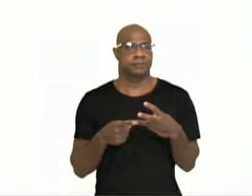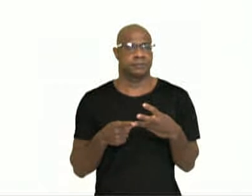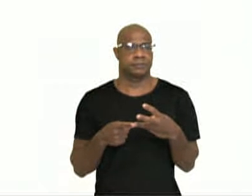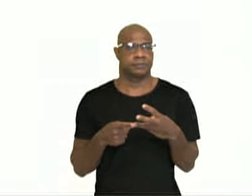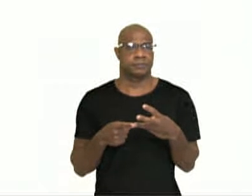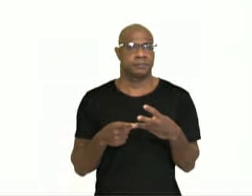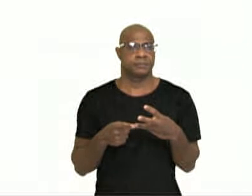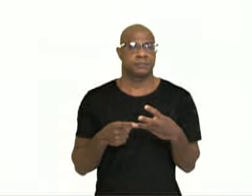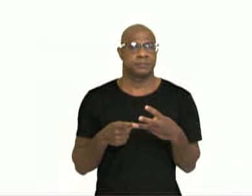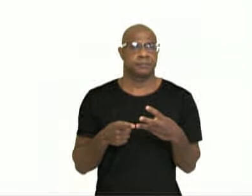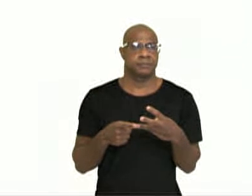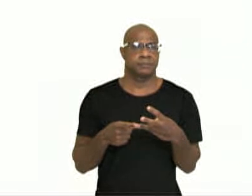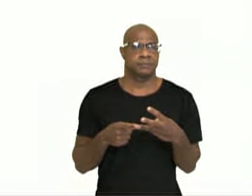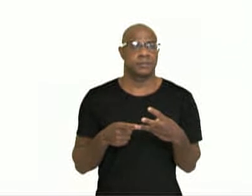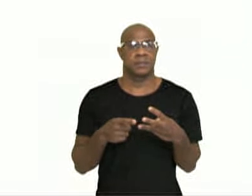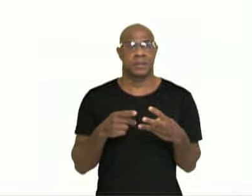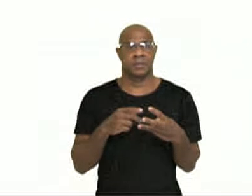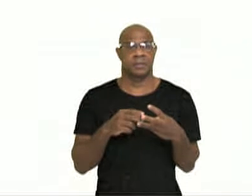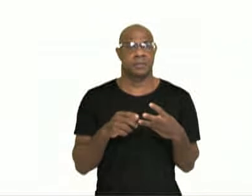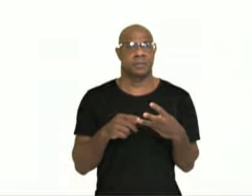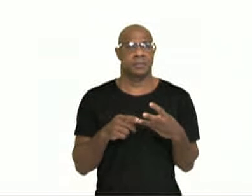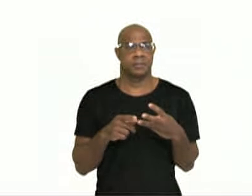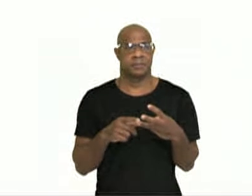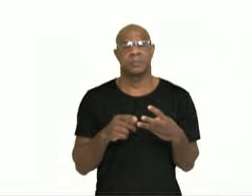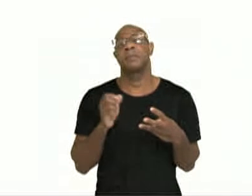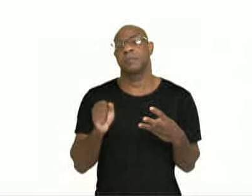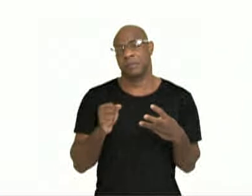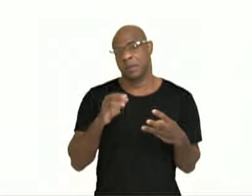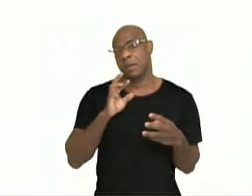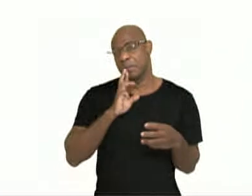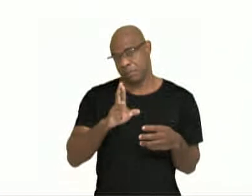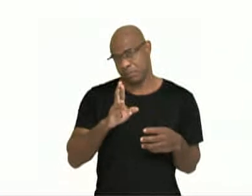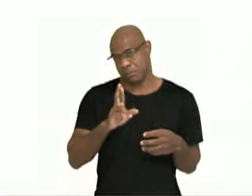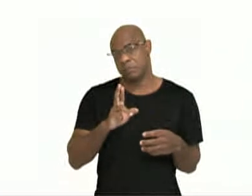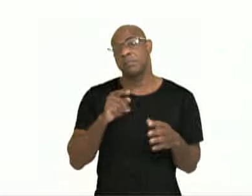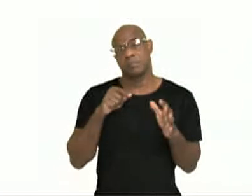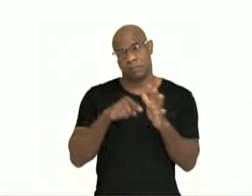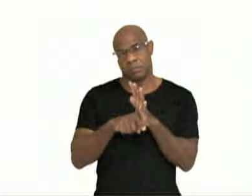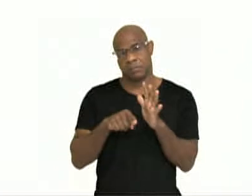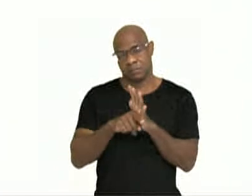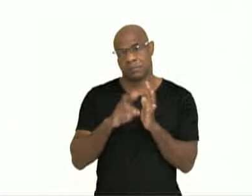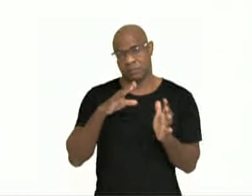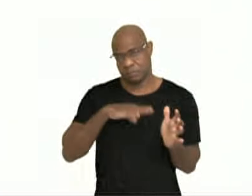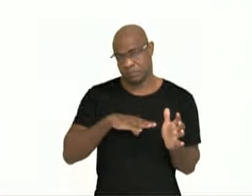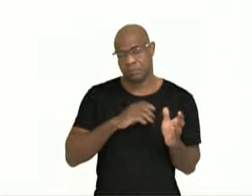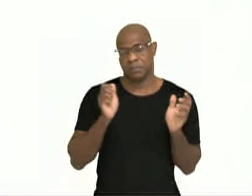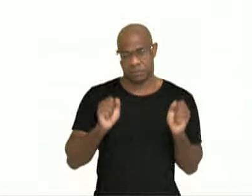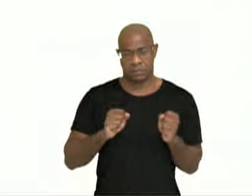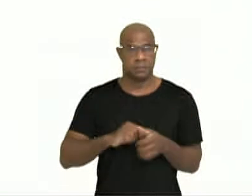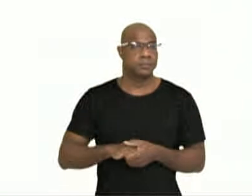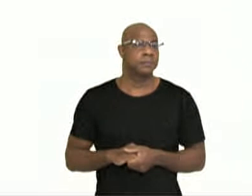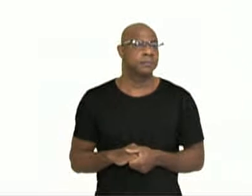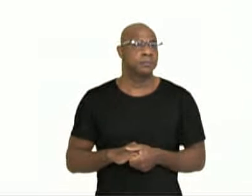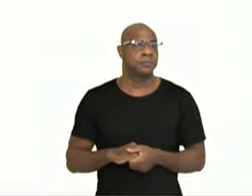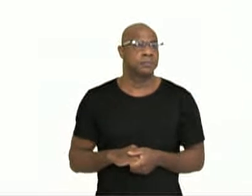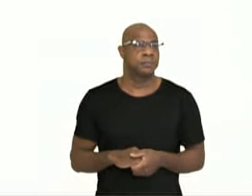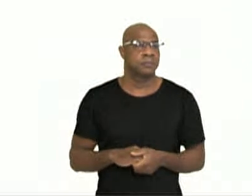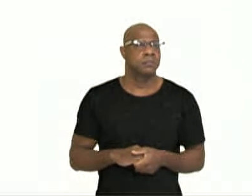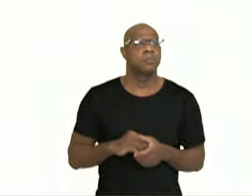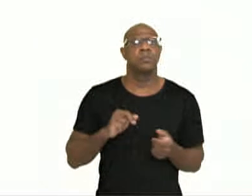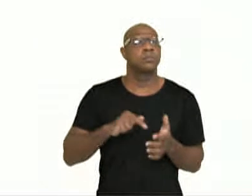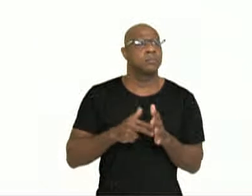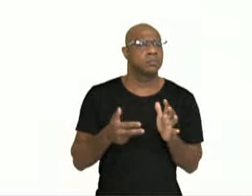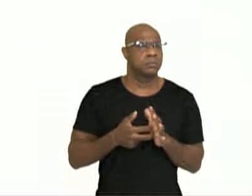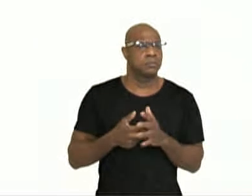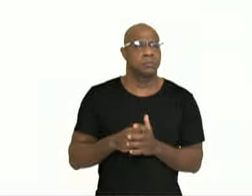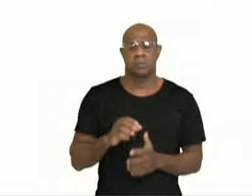mora, como a minha pergunta é em português, eu posso responder em português sem problema nenhum. E aí eu quero saber o que é only child.